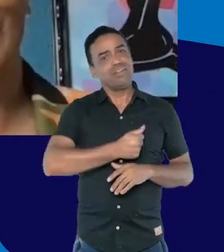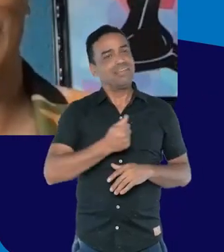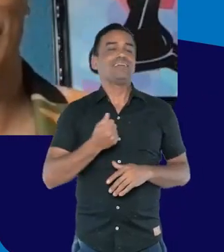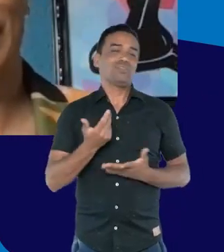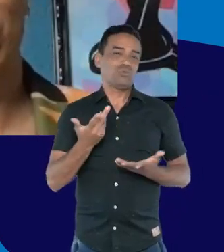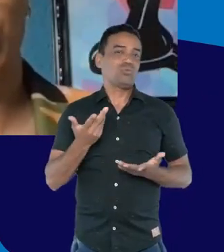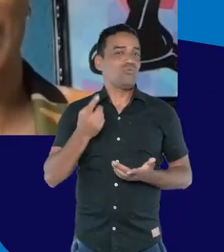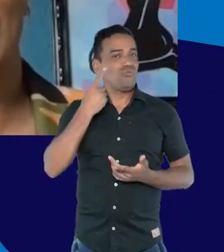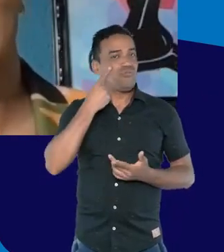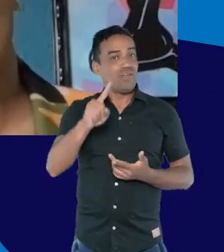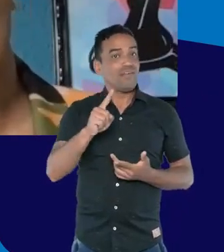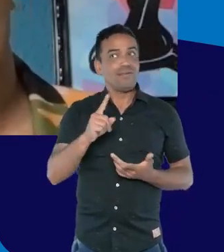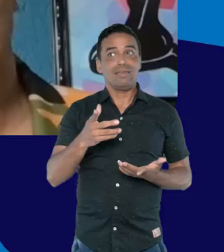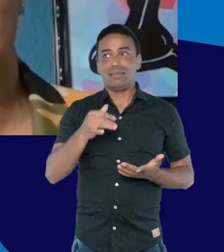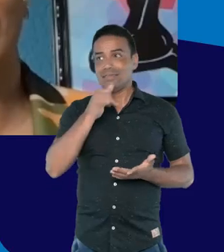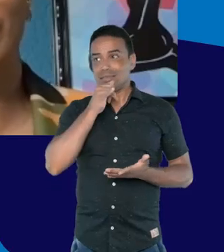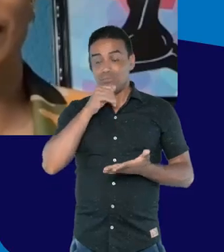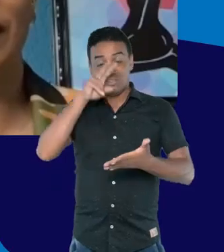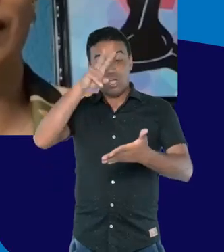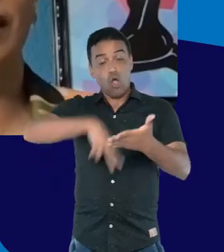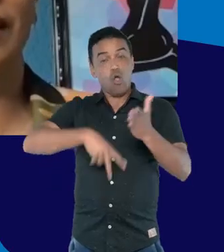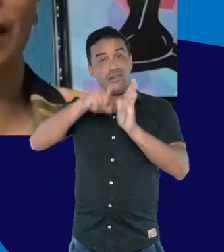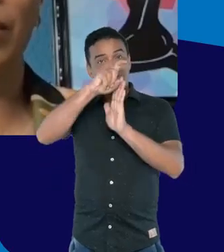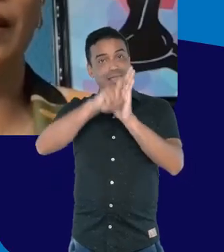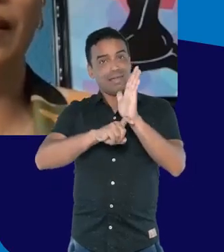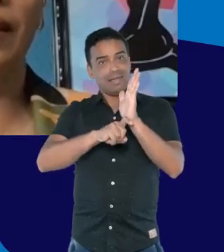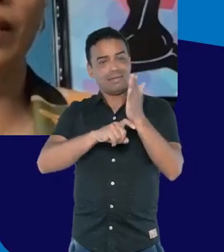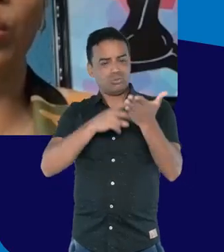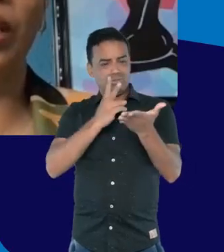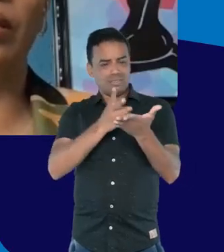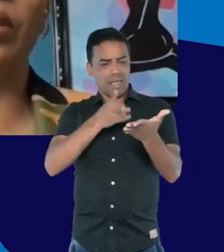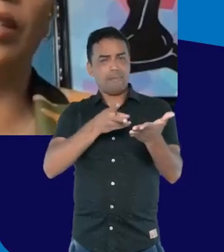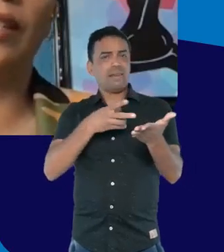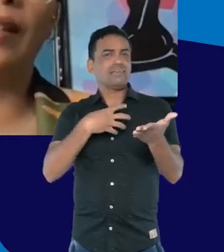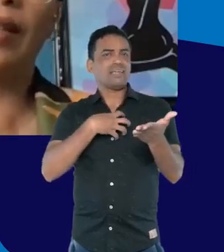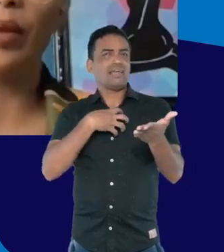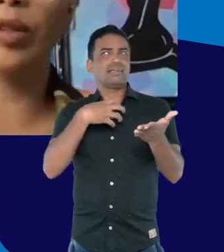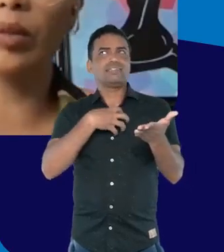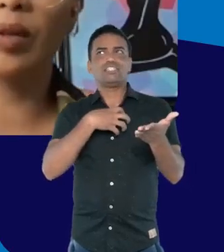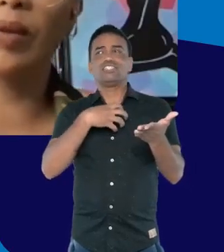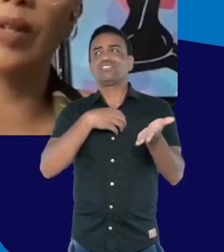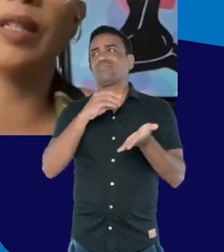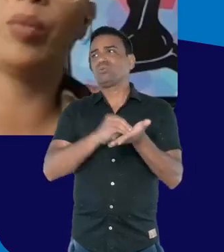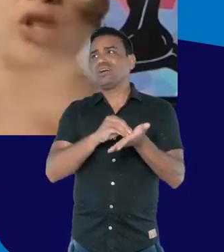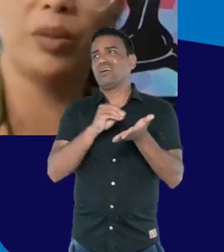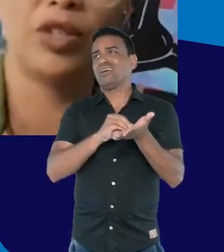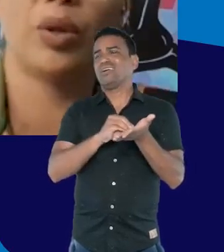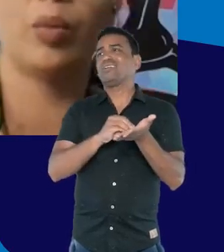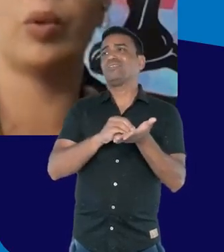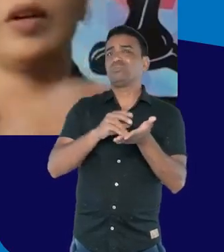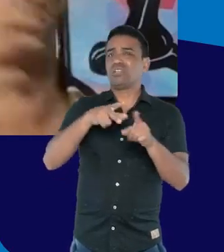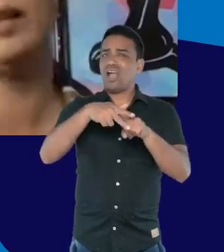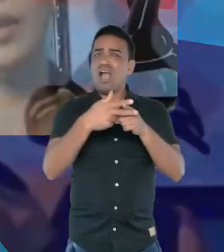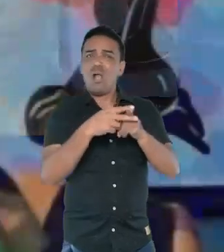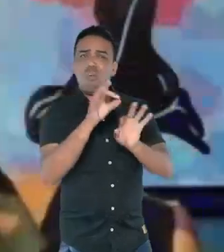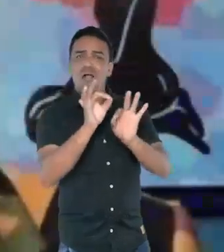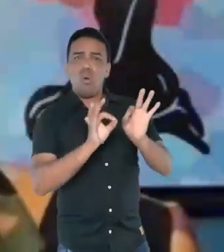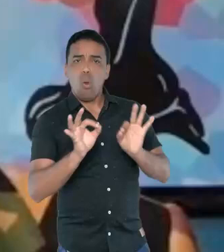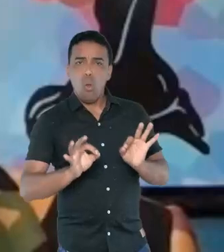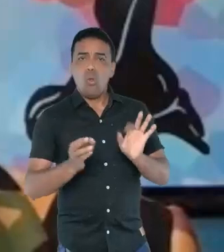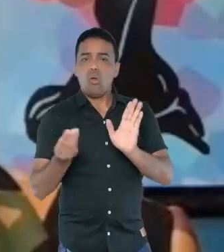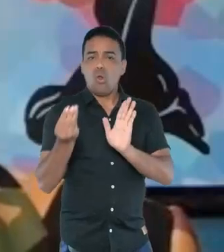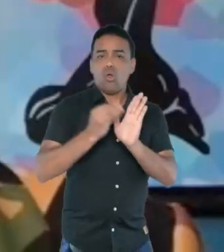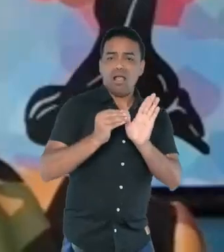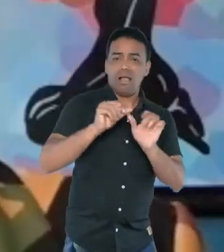ver que, por mais que você olhe para um texto e você tenha sempre esse sentimento de está faltando uma coisa, eu podia mexer um pouco aqui, eu